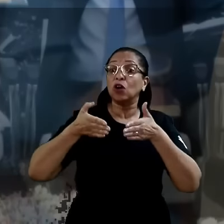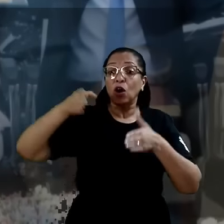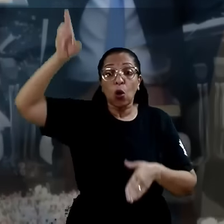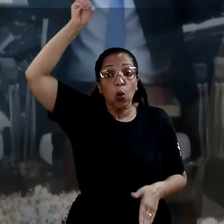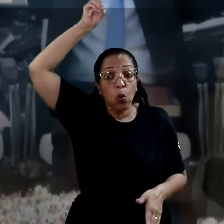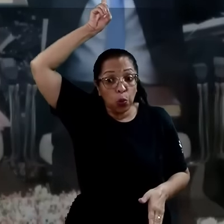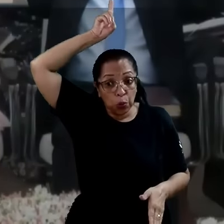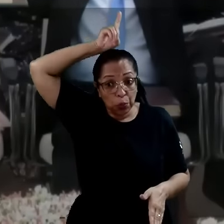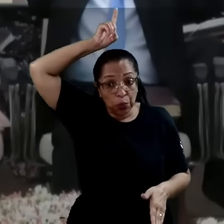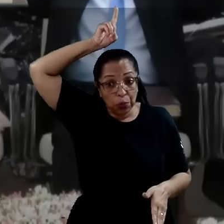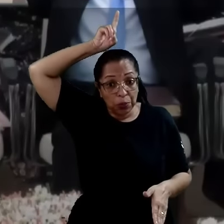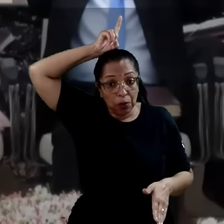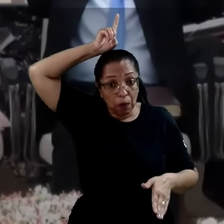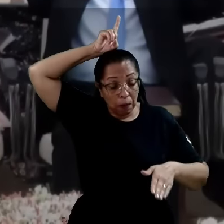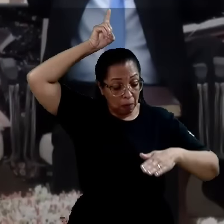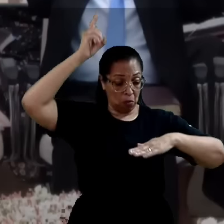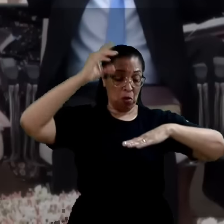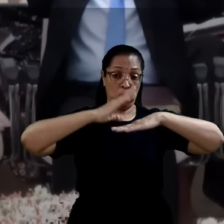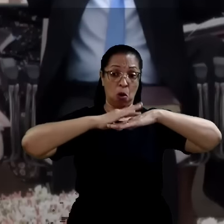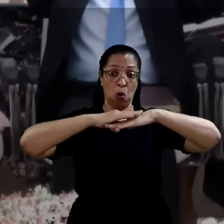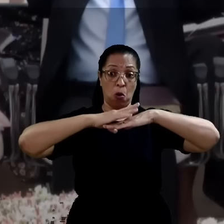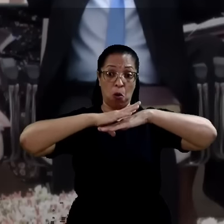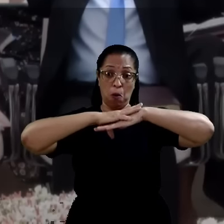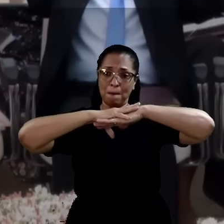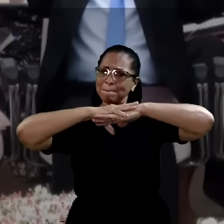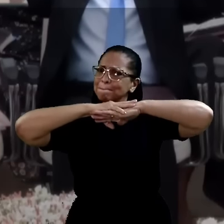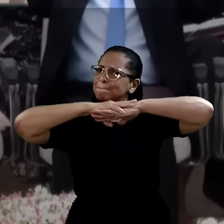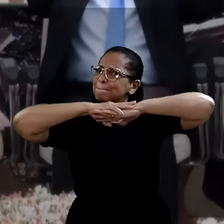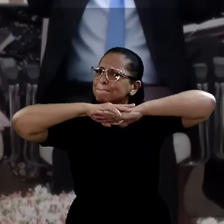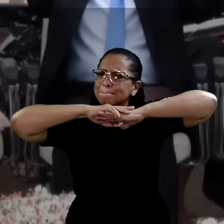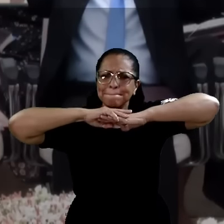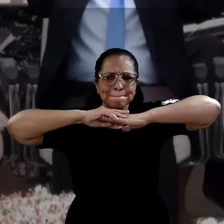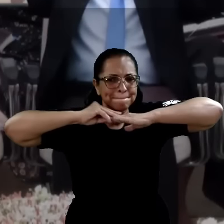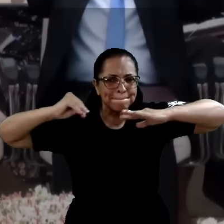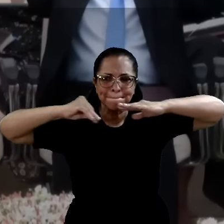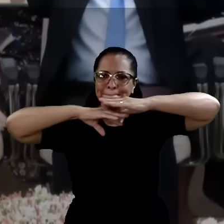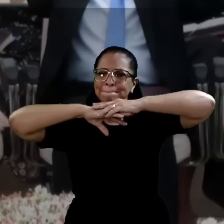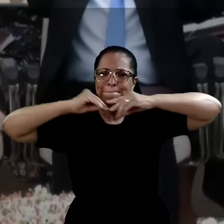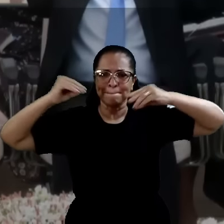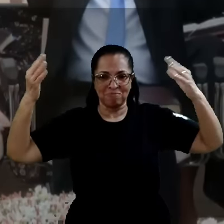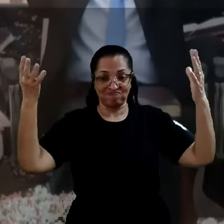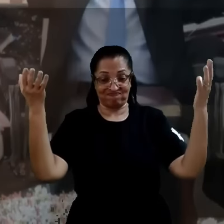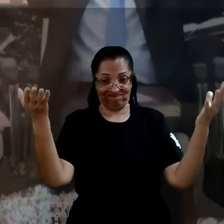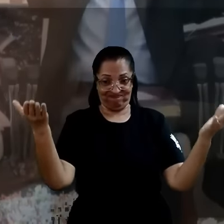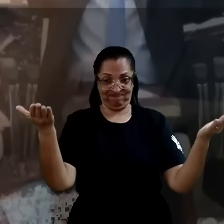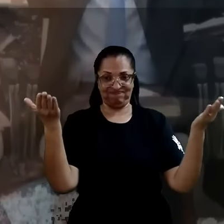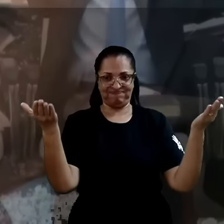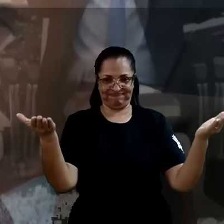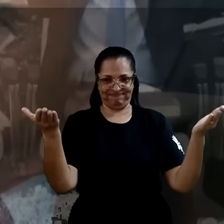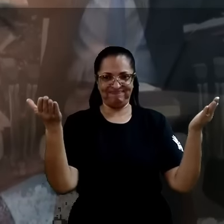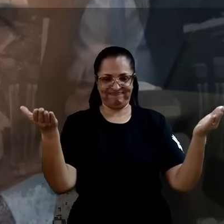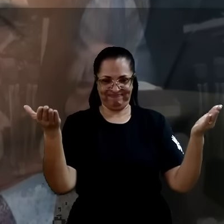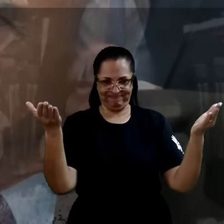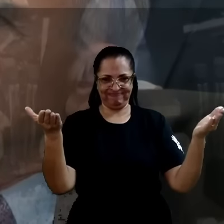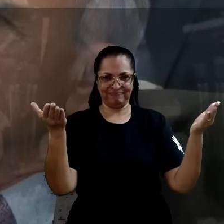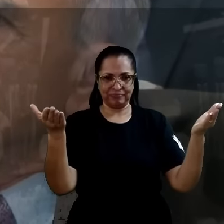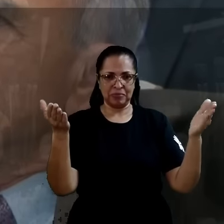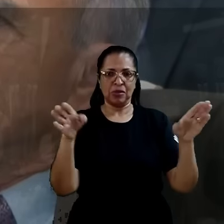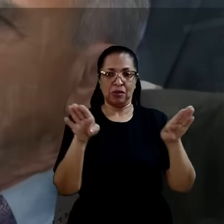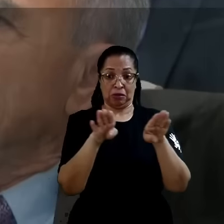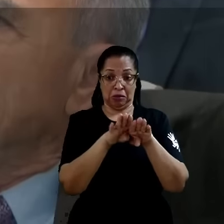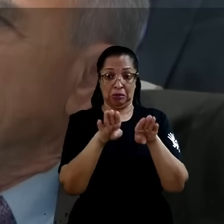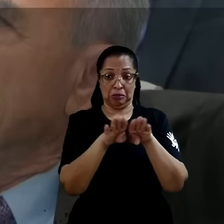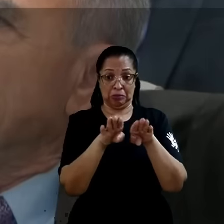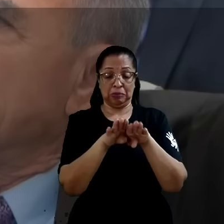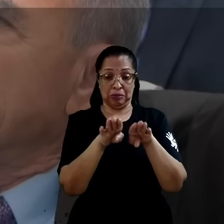curar que ele está entregando a igreja e ele manda dizer aos ilustres obreiros que estão à minha esquerda e as